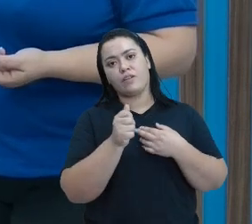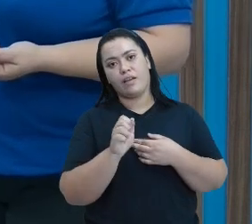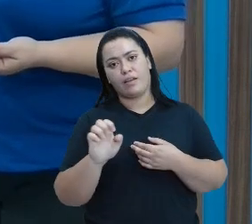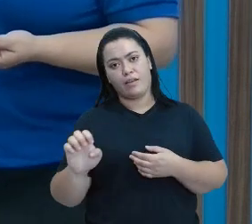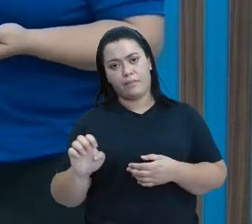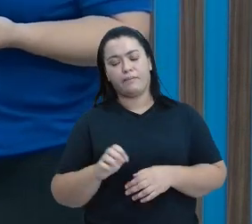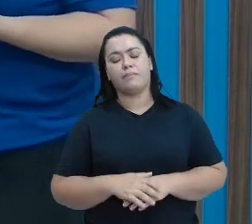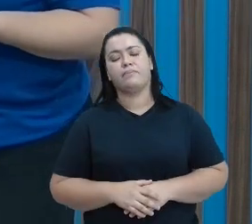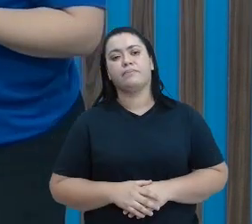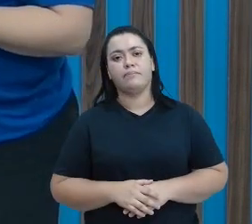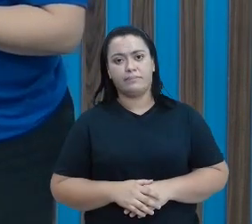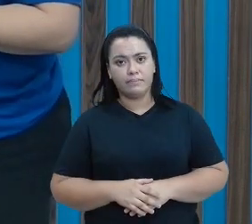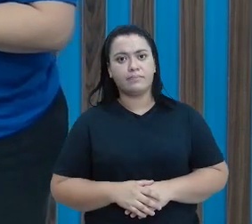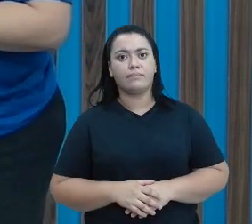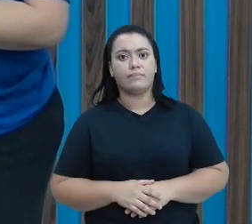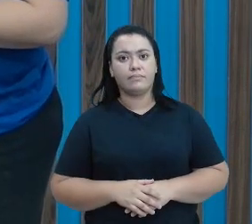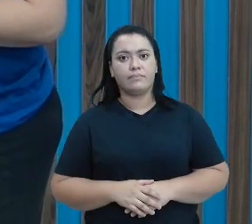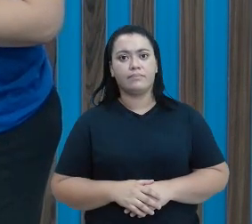AEE.